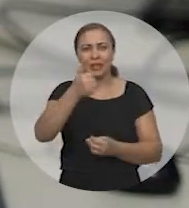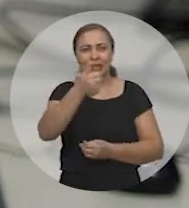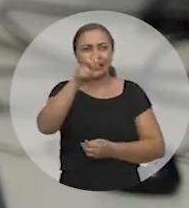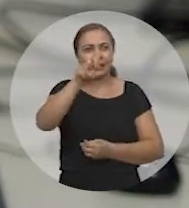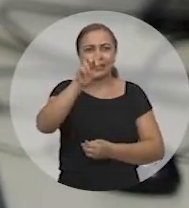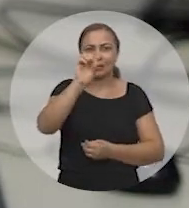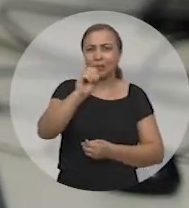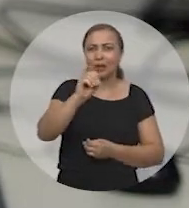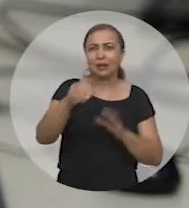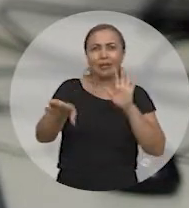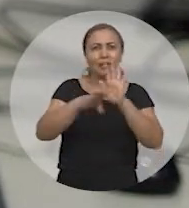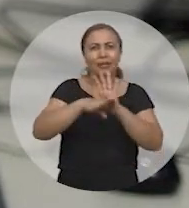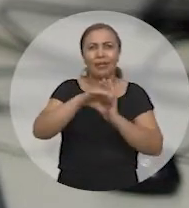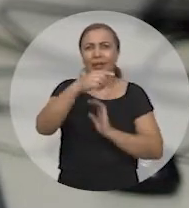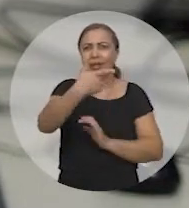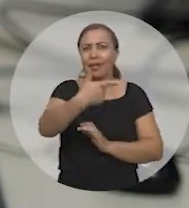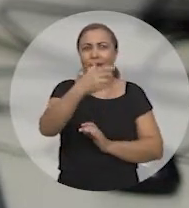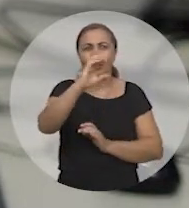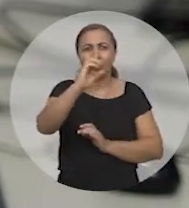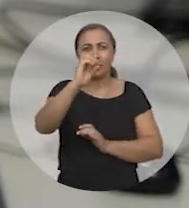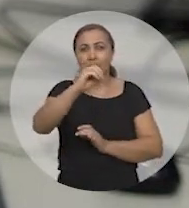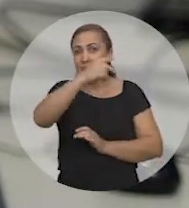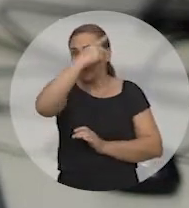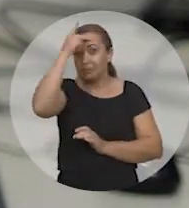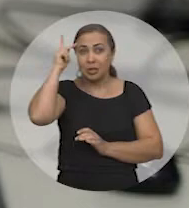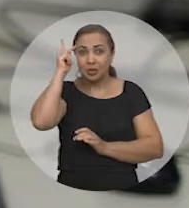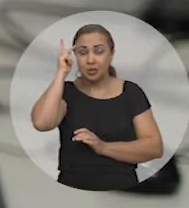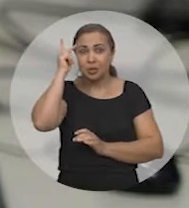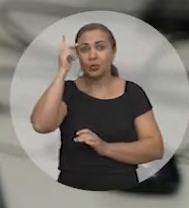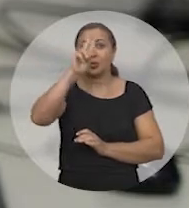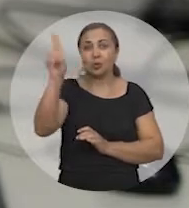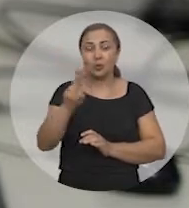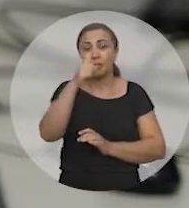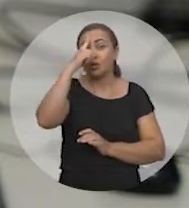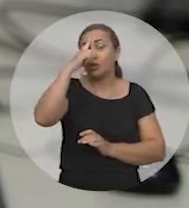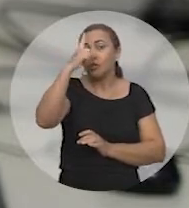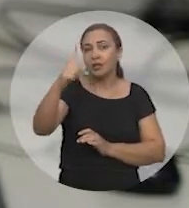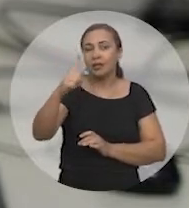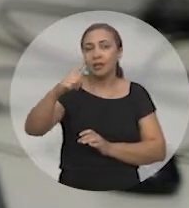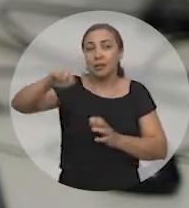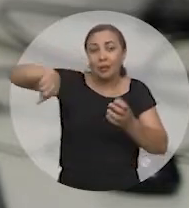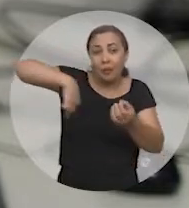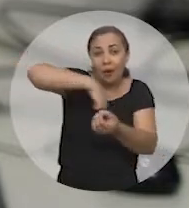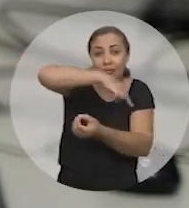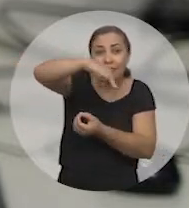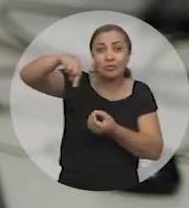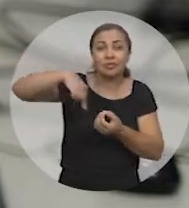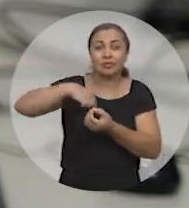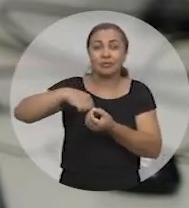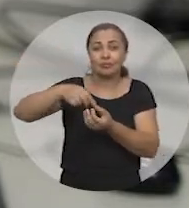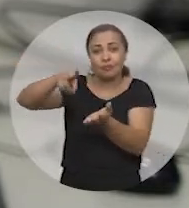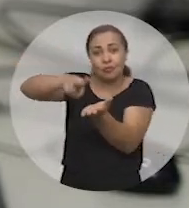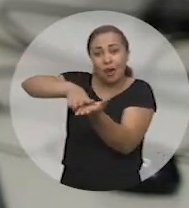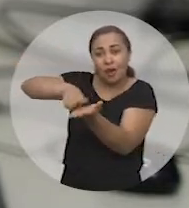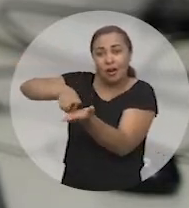torno de há 50 200 pacientes Dias usuários dias com a roupa atividade leite em torno de 20